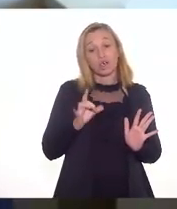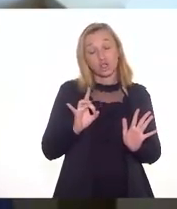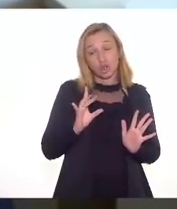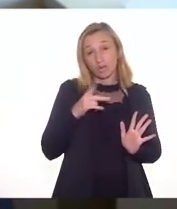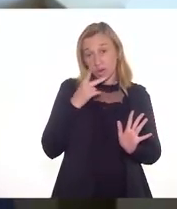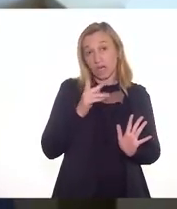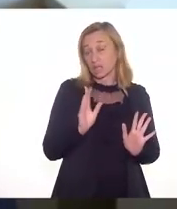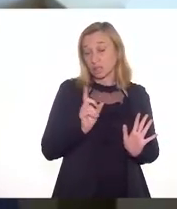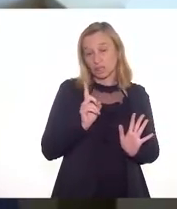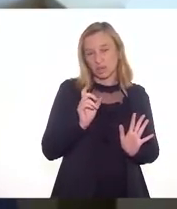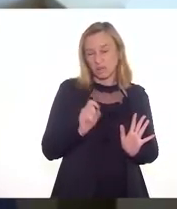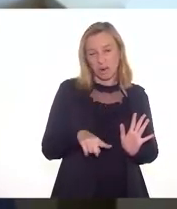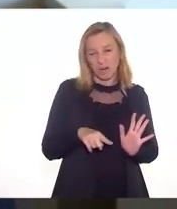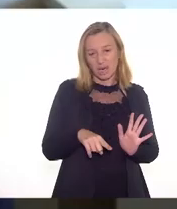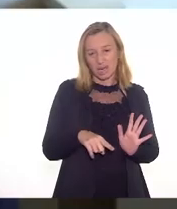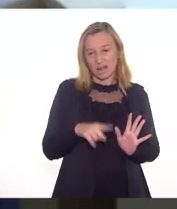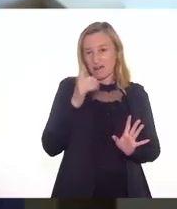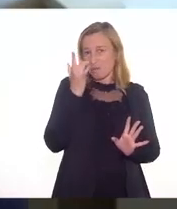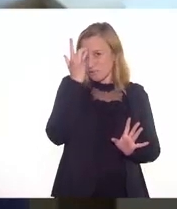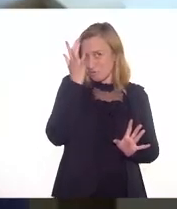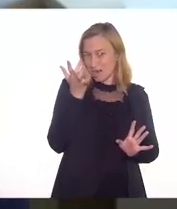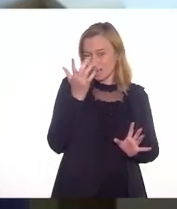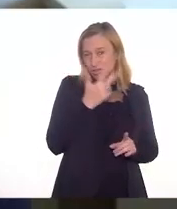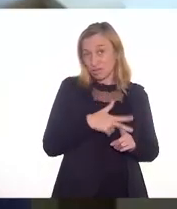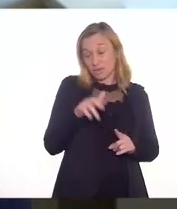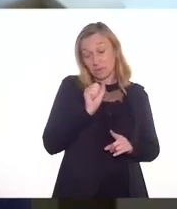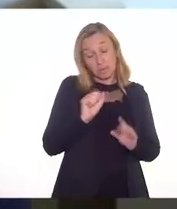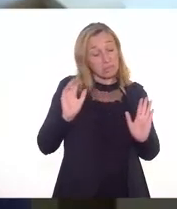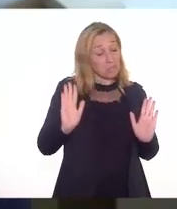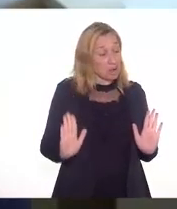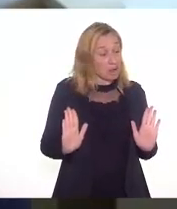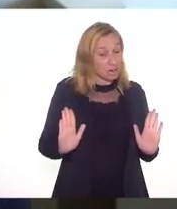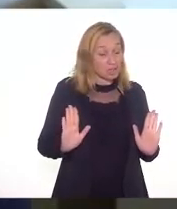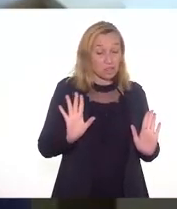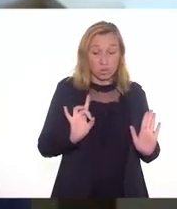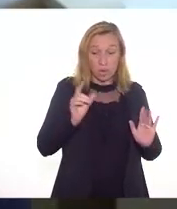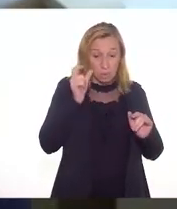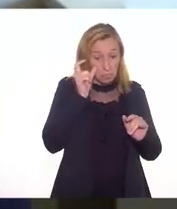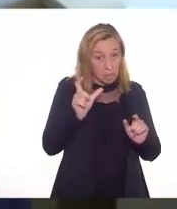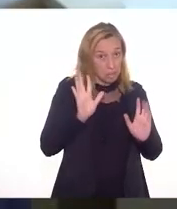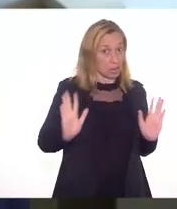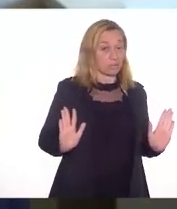é uma questão fácil de se vencer, mas só fazendo o alerta.